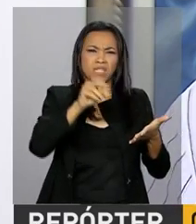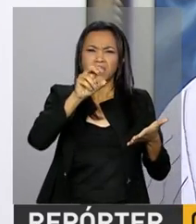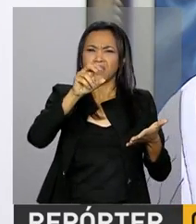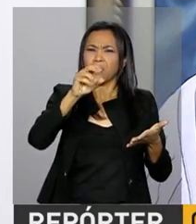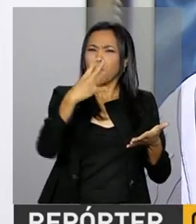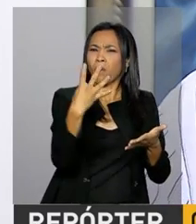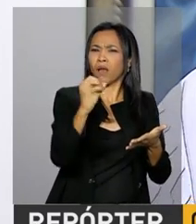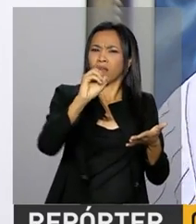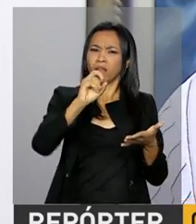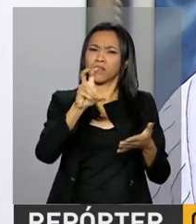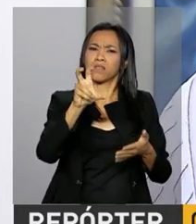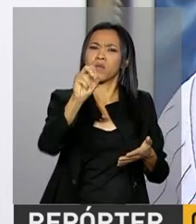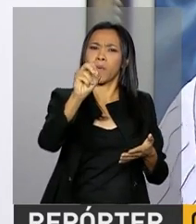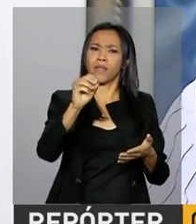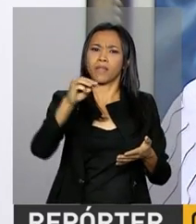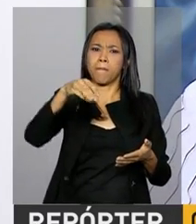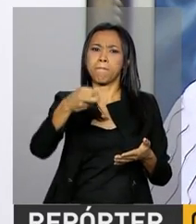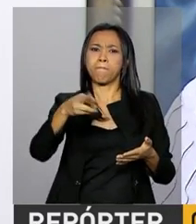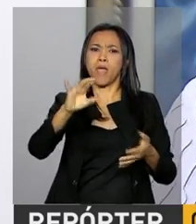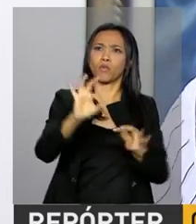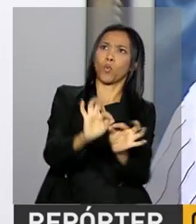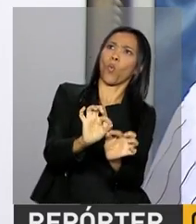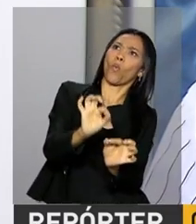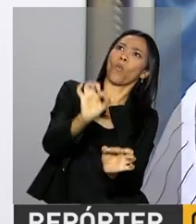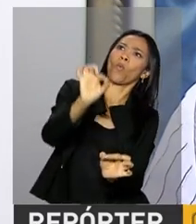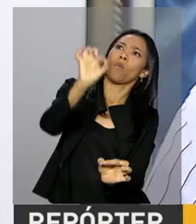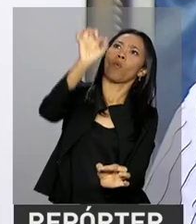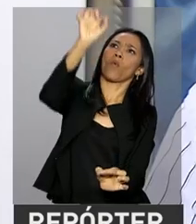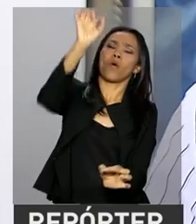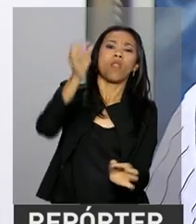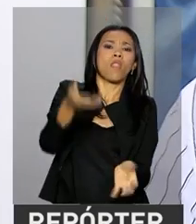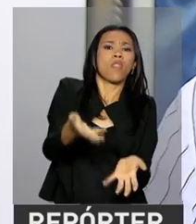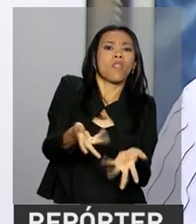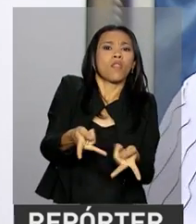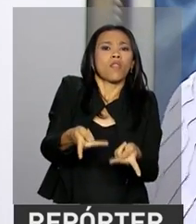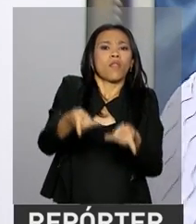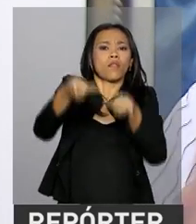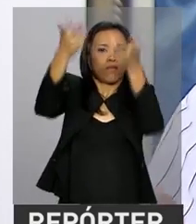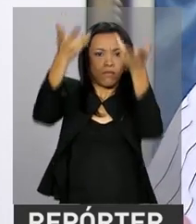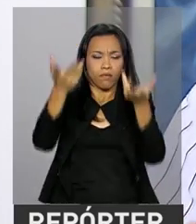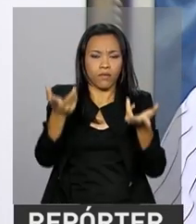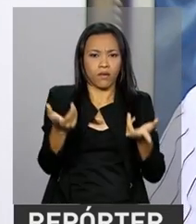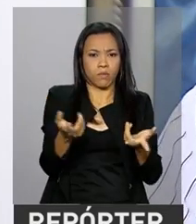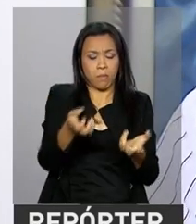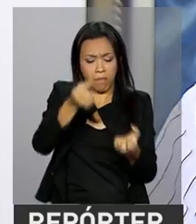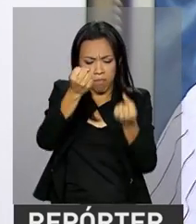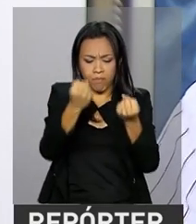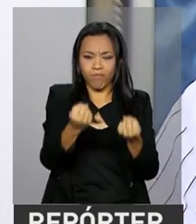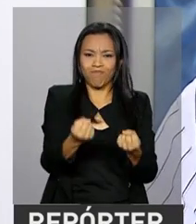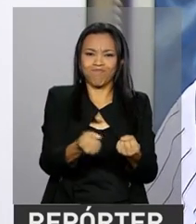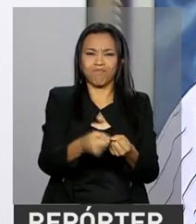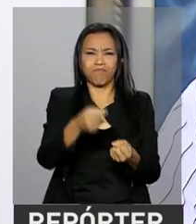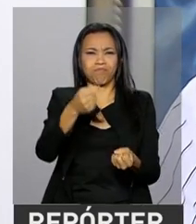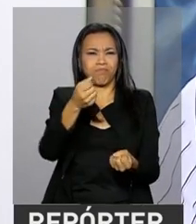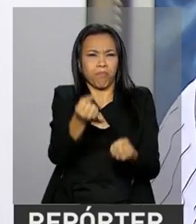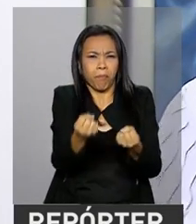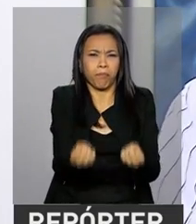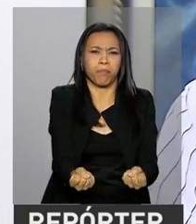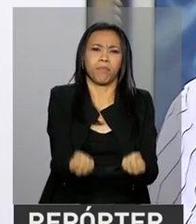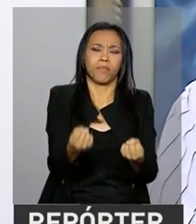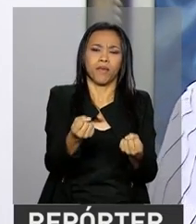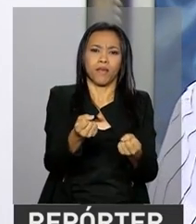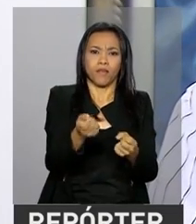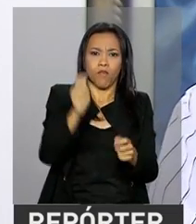m de altura capaz de carregar uma carga de fogos de 1 t me então